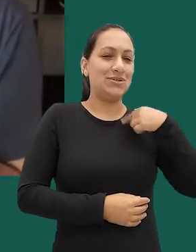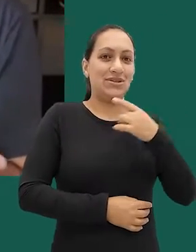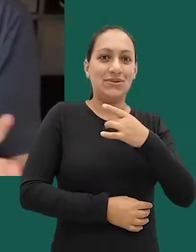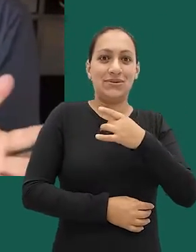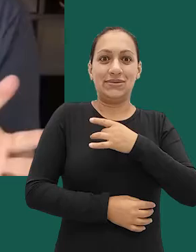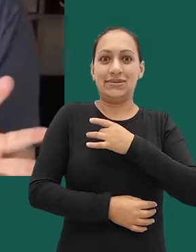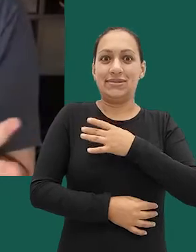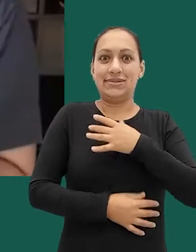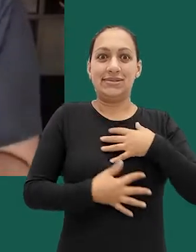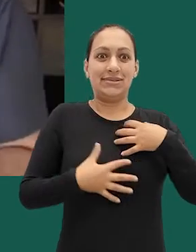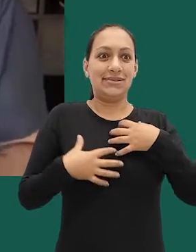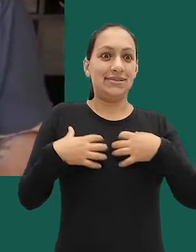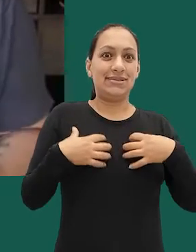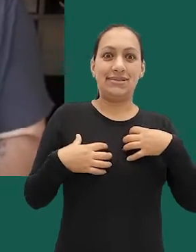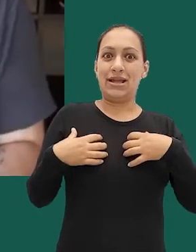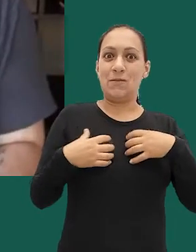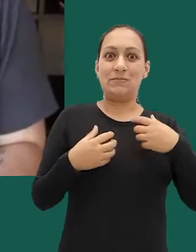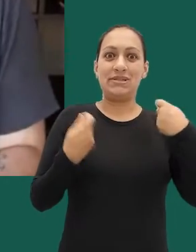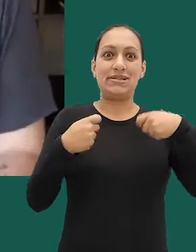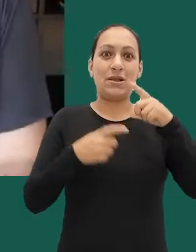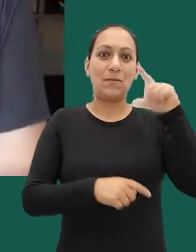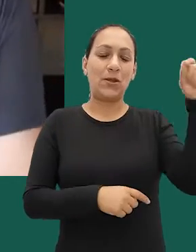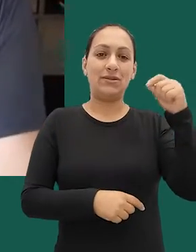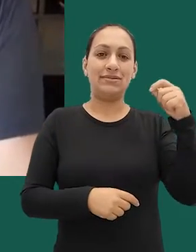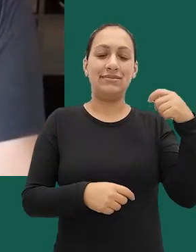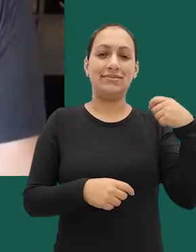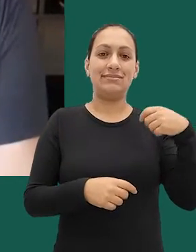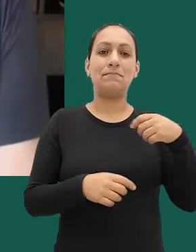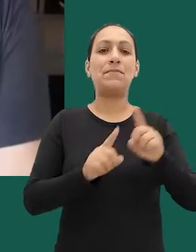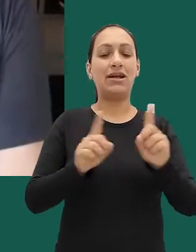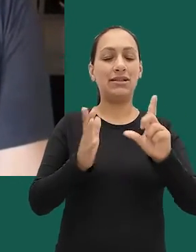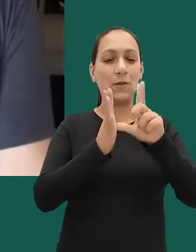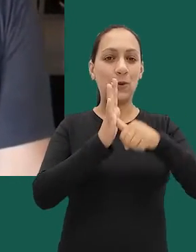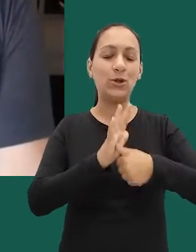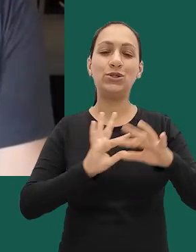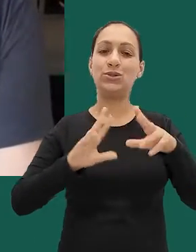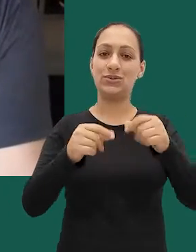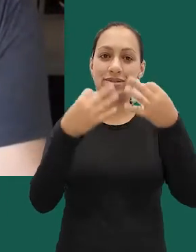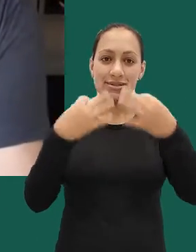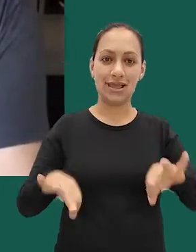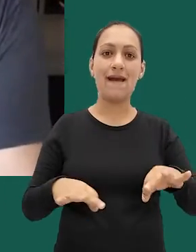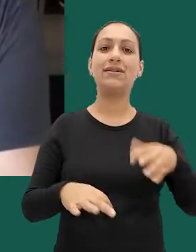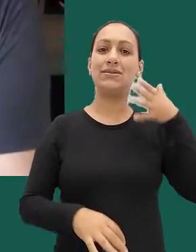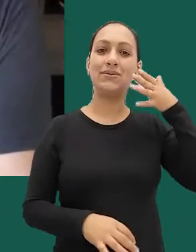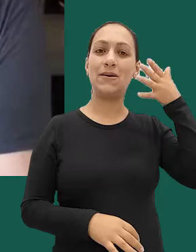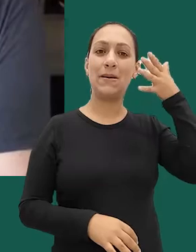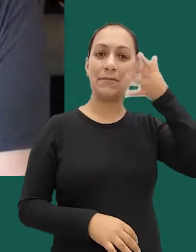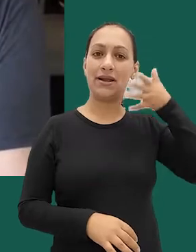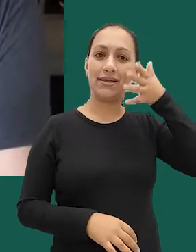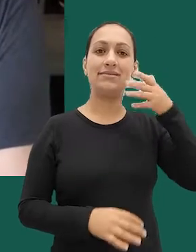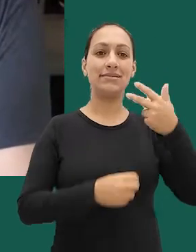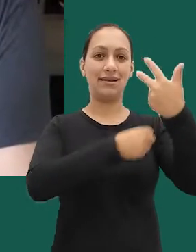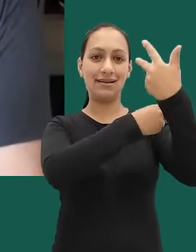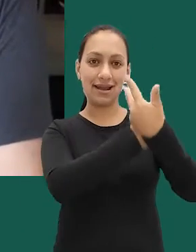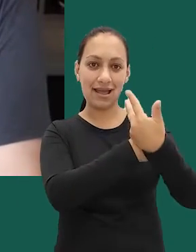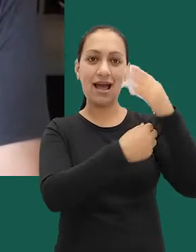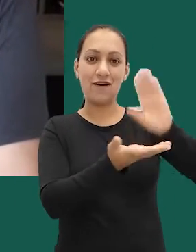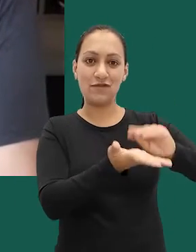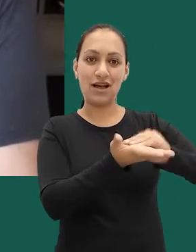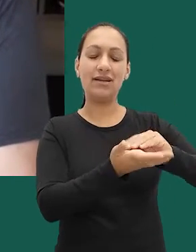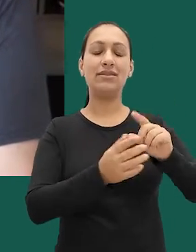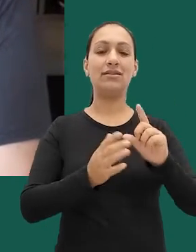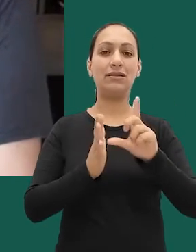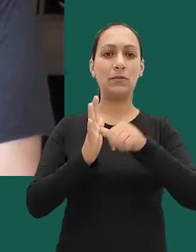eu não deveria estar aqui. Afinal das contas, deu tudo certo, tá gravada a palestra e tudo mais. Mas eu aprendi técnicas ao longo do